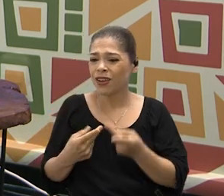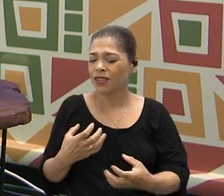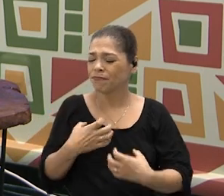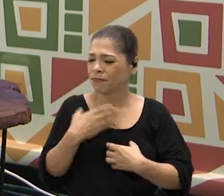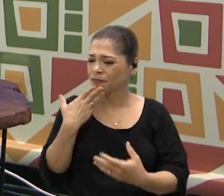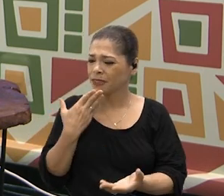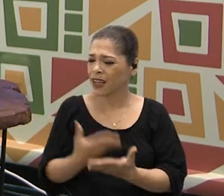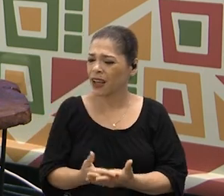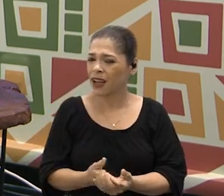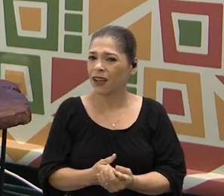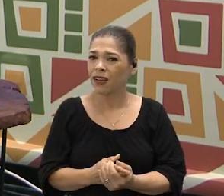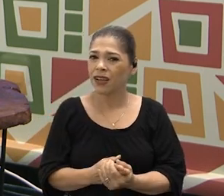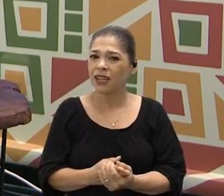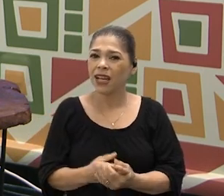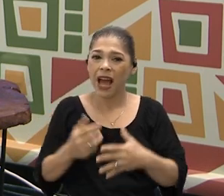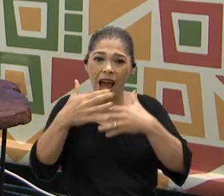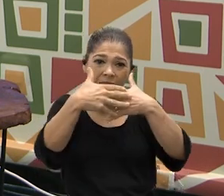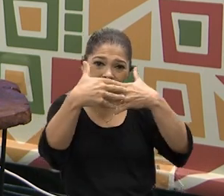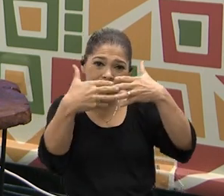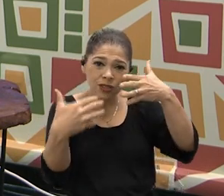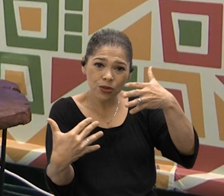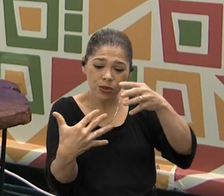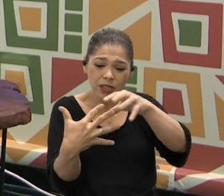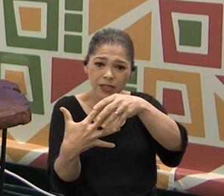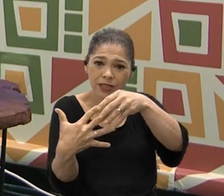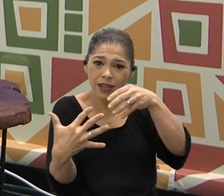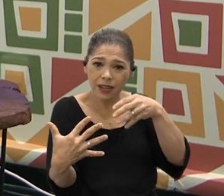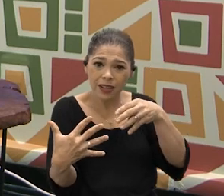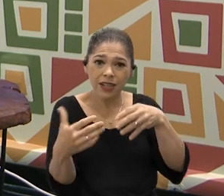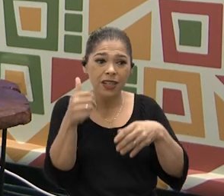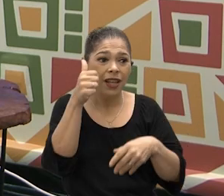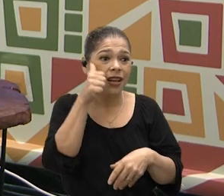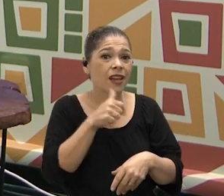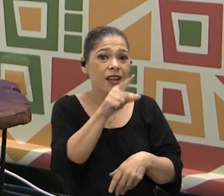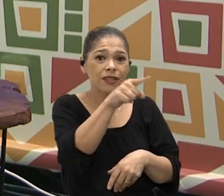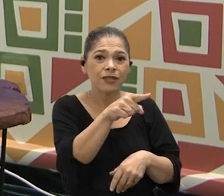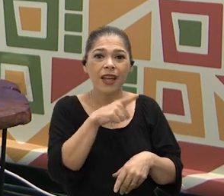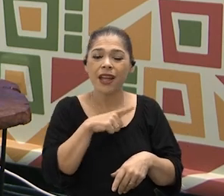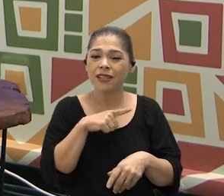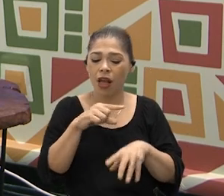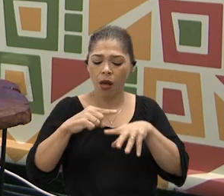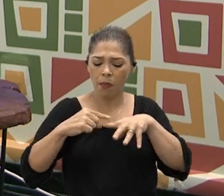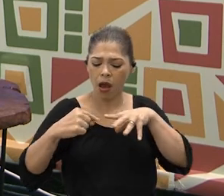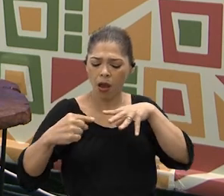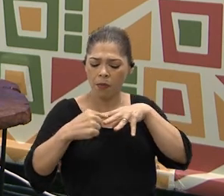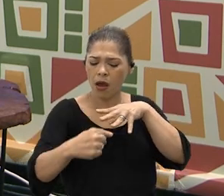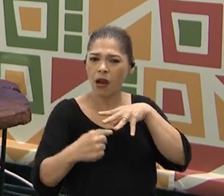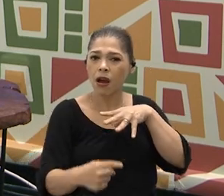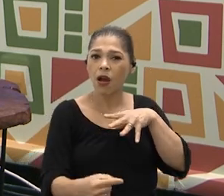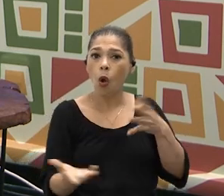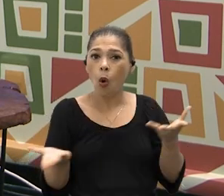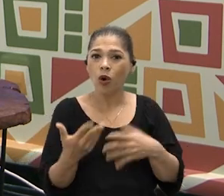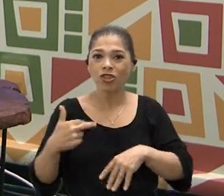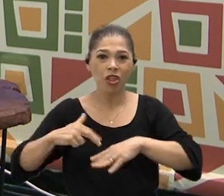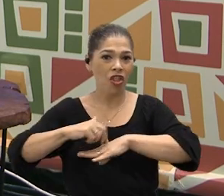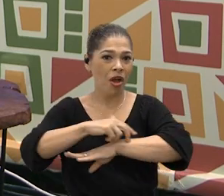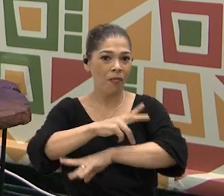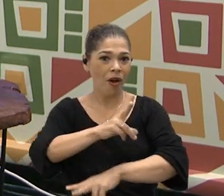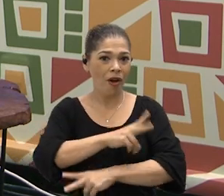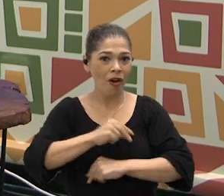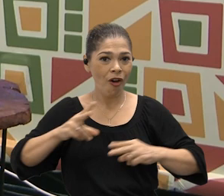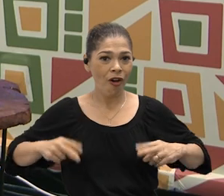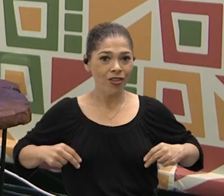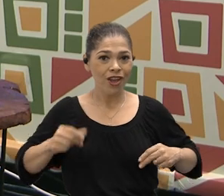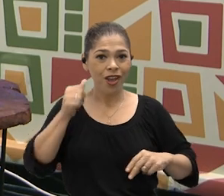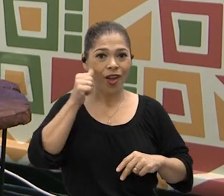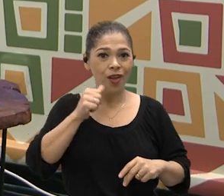que me chamou muita atenção as unhas alongadas daquelas mulheres né e eu fiquei pensando que hoje tá na moda né as